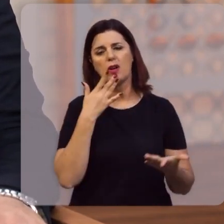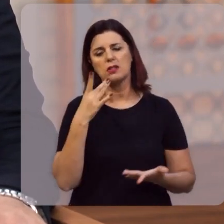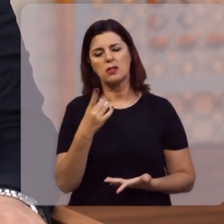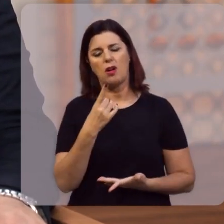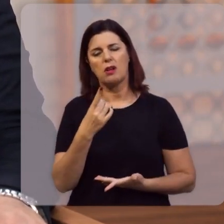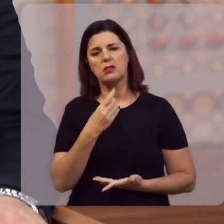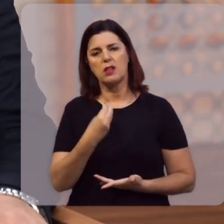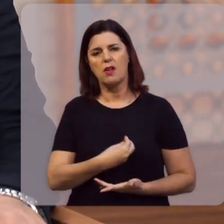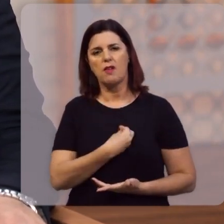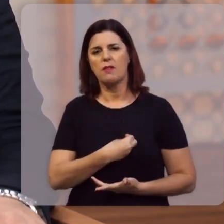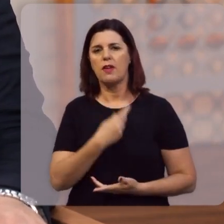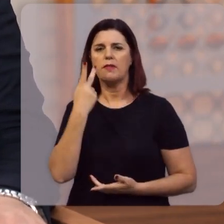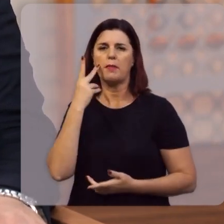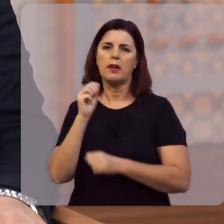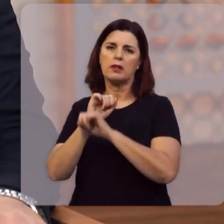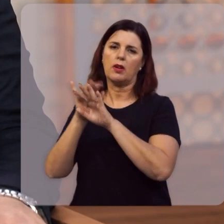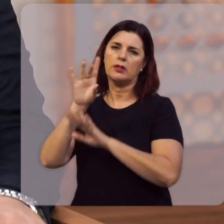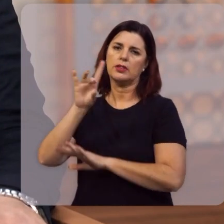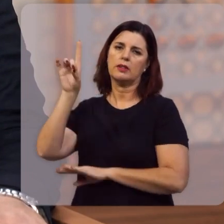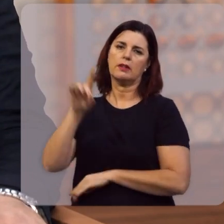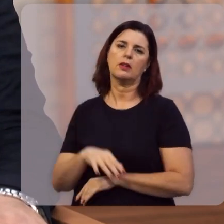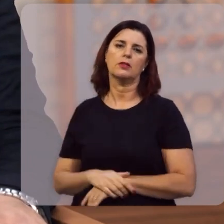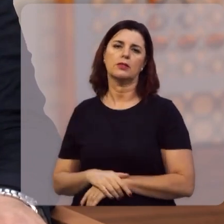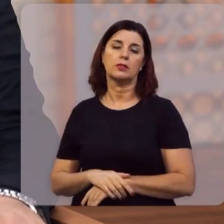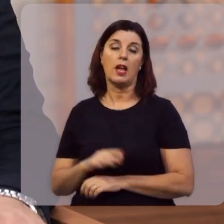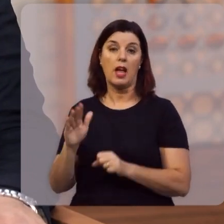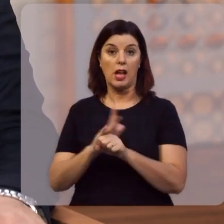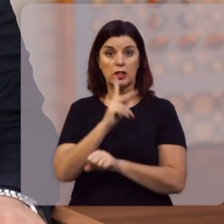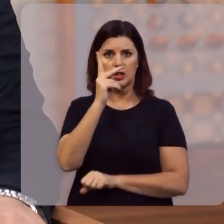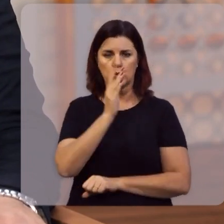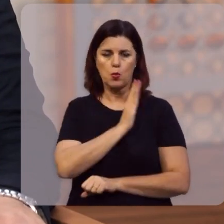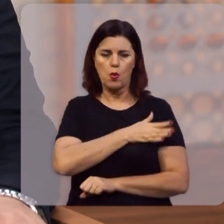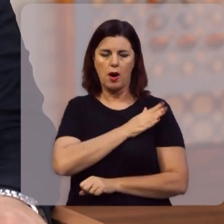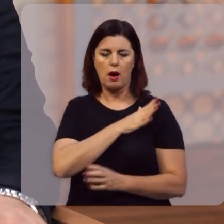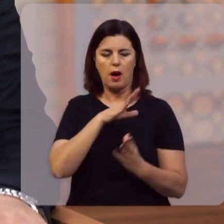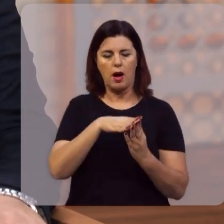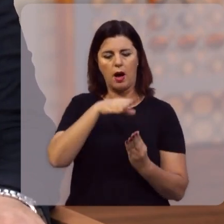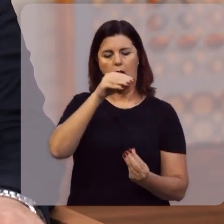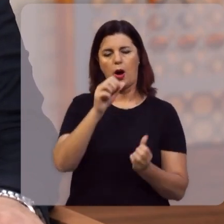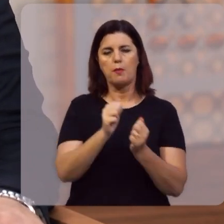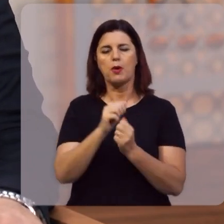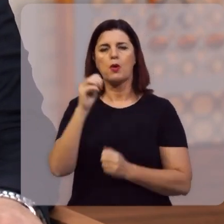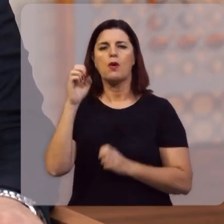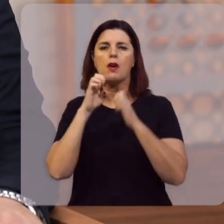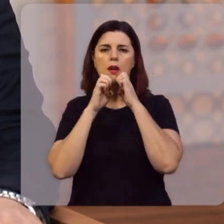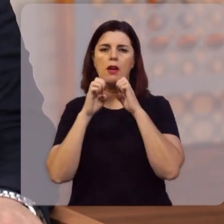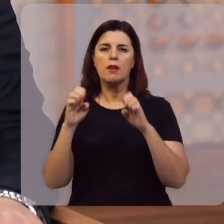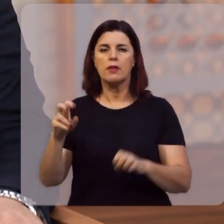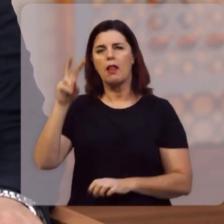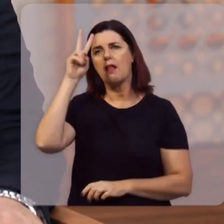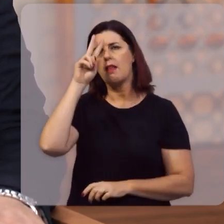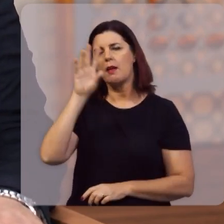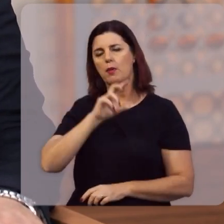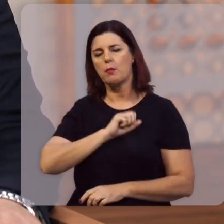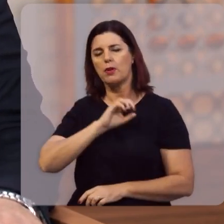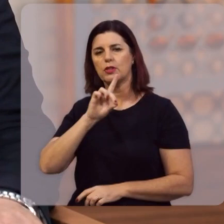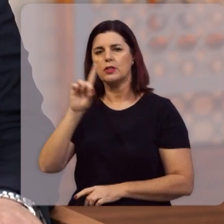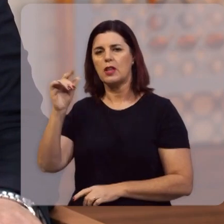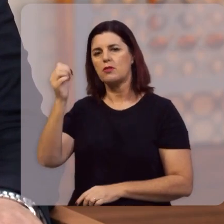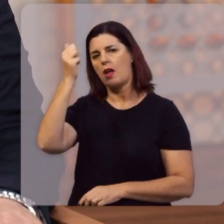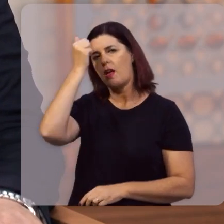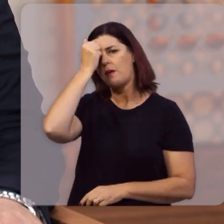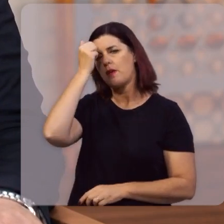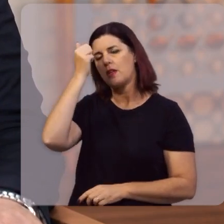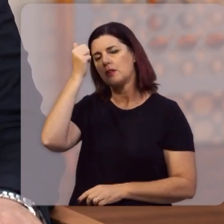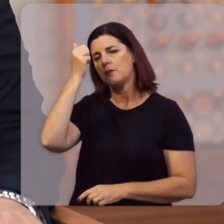si mesmo, mas vai viver para a glória de Deus. Encha sua alma com o Evangelho. Lembre do amor de Deus. E então o arrependimento virá à